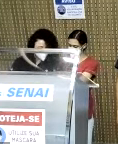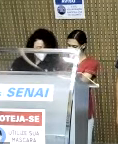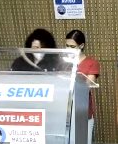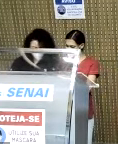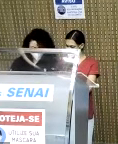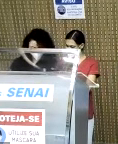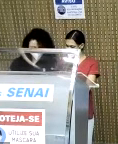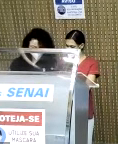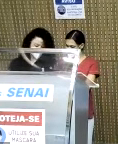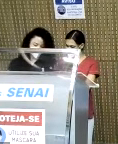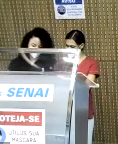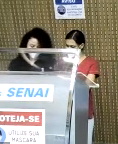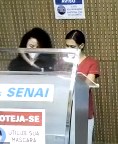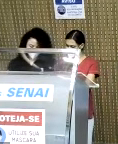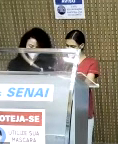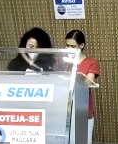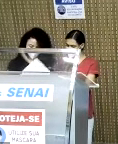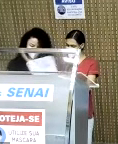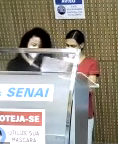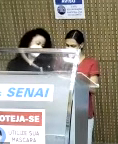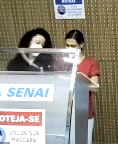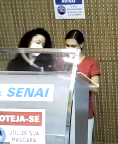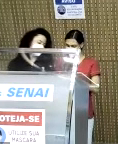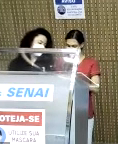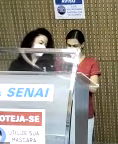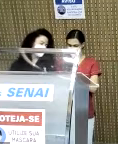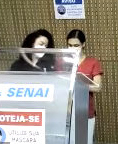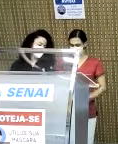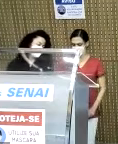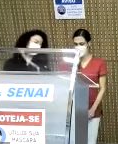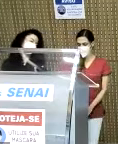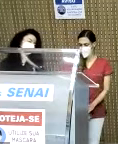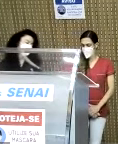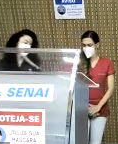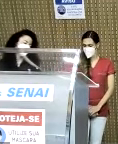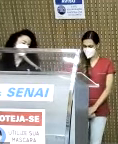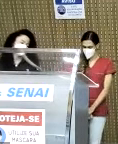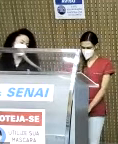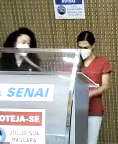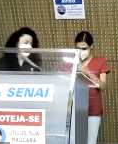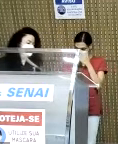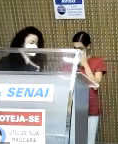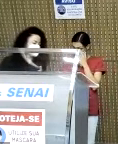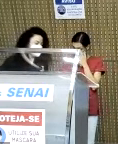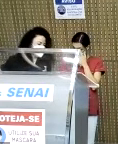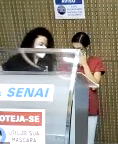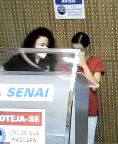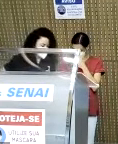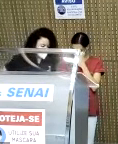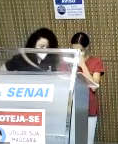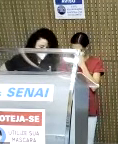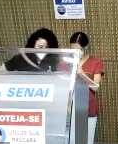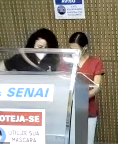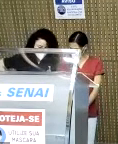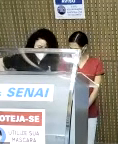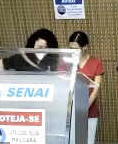Esse é um mapa da unidade, da nossa área. São 3 equipes, equipe 89, equipe 87, equipe